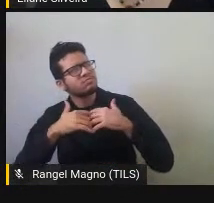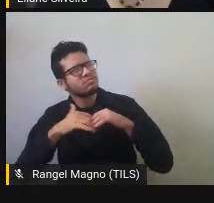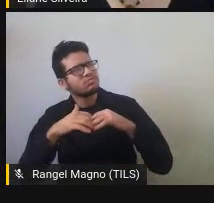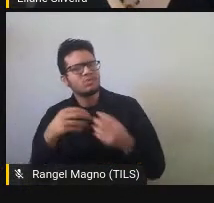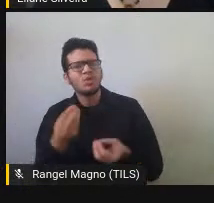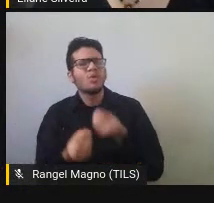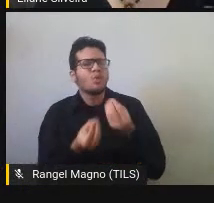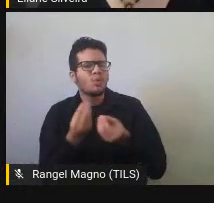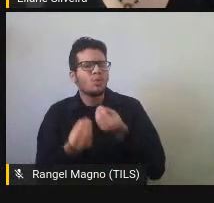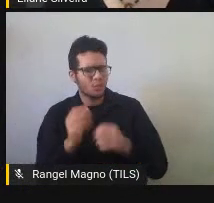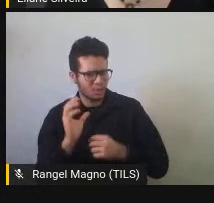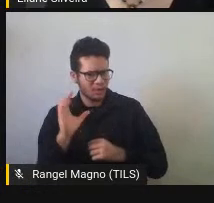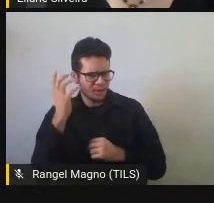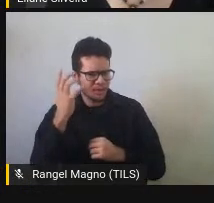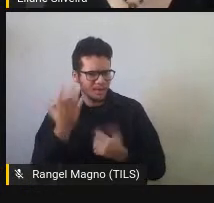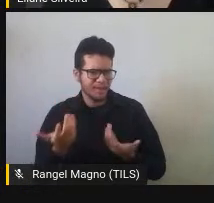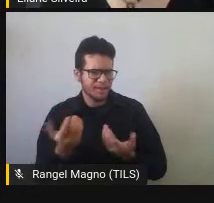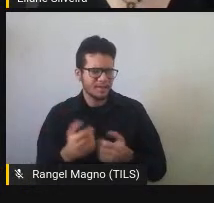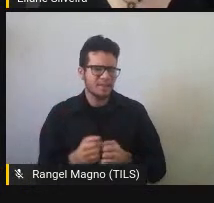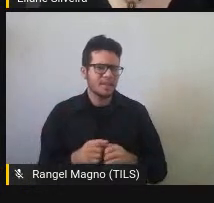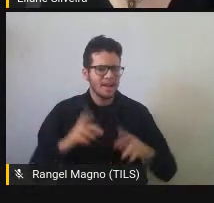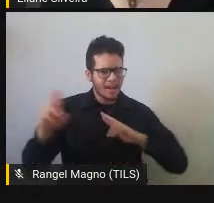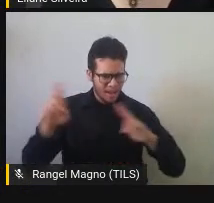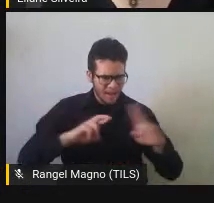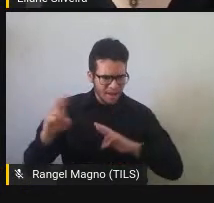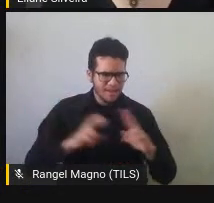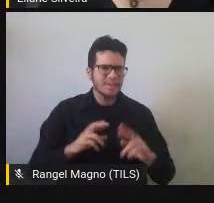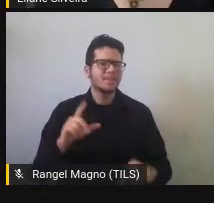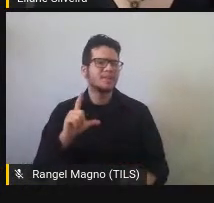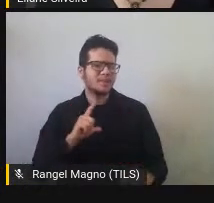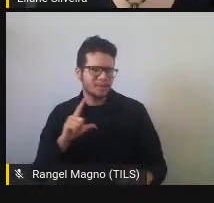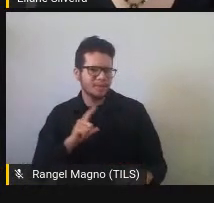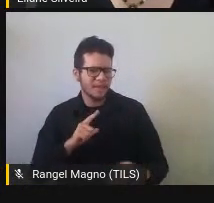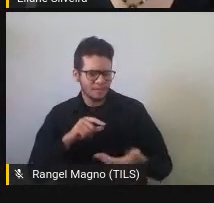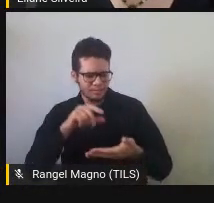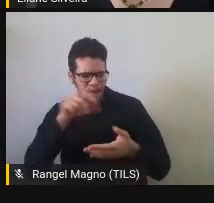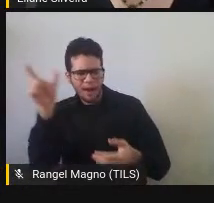funcionando como um elo entre Saussure e o seu lugar de formação